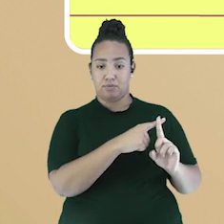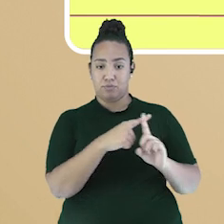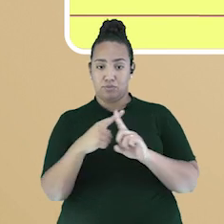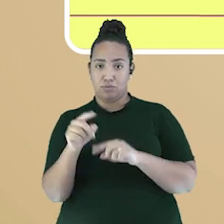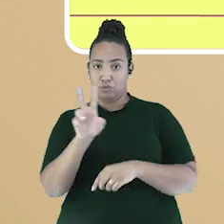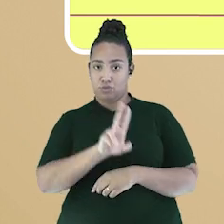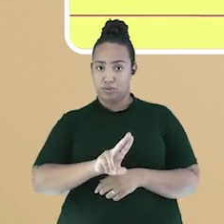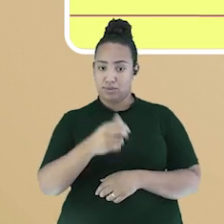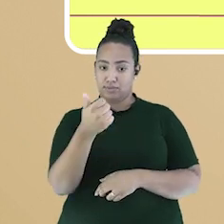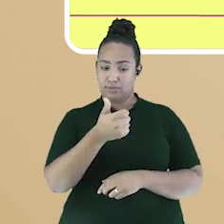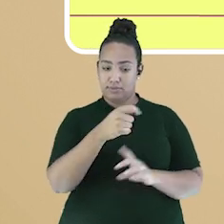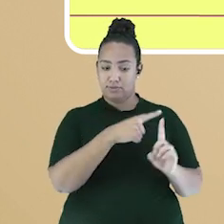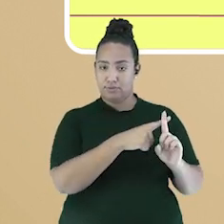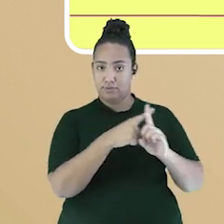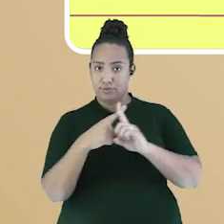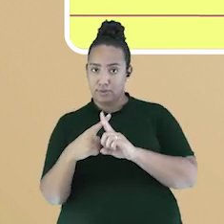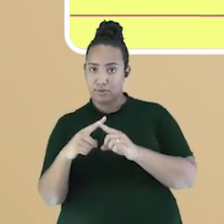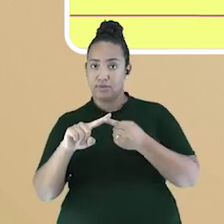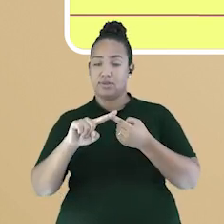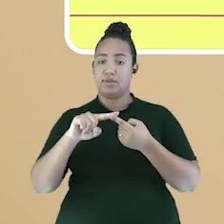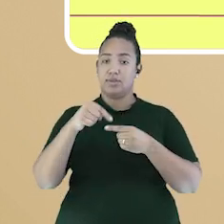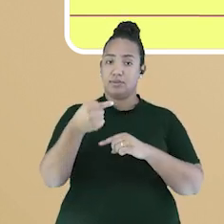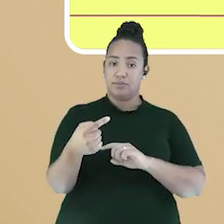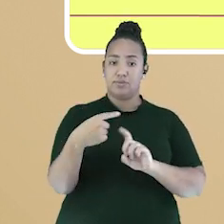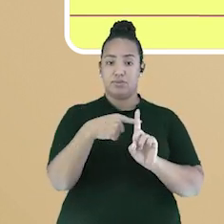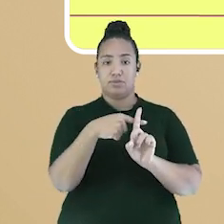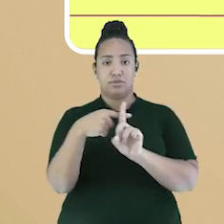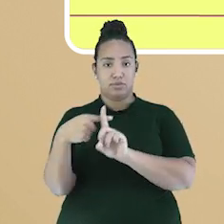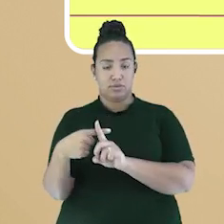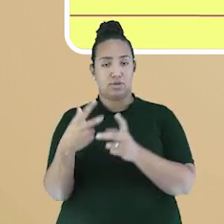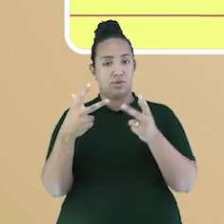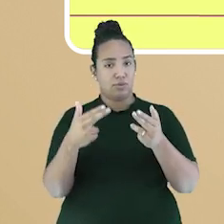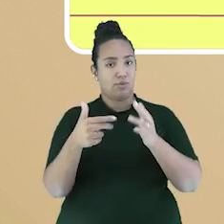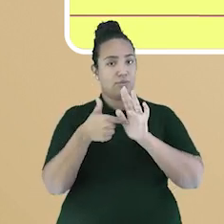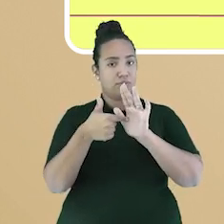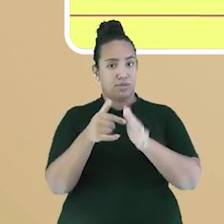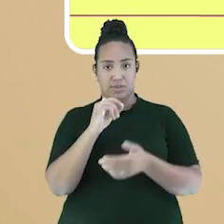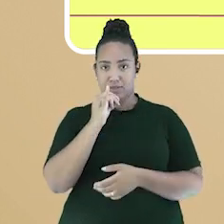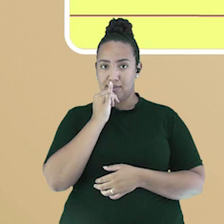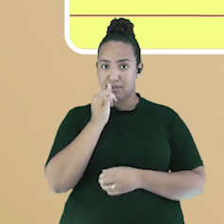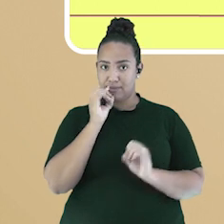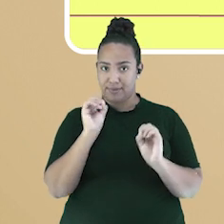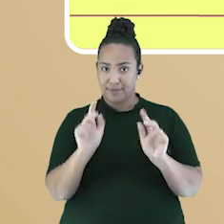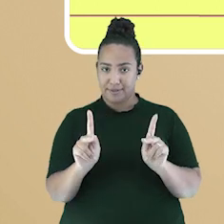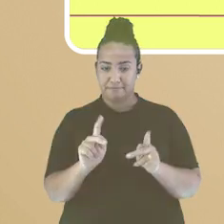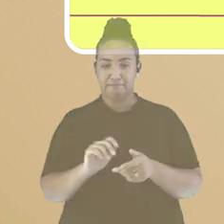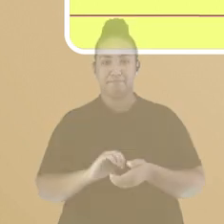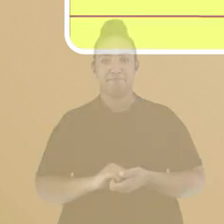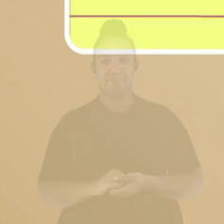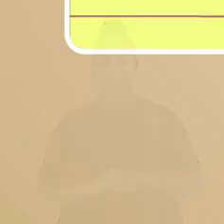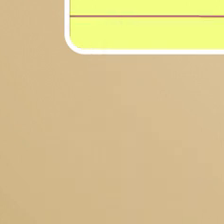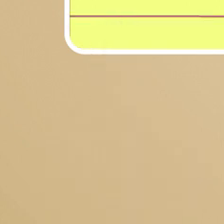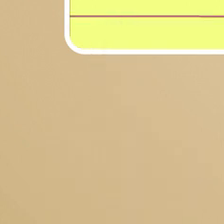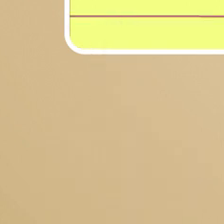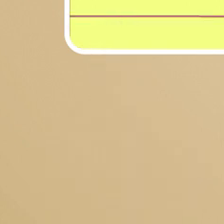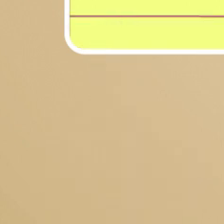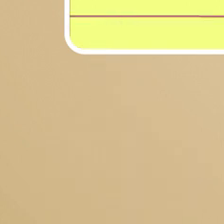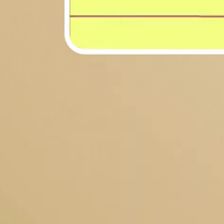o primeiro a multiplicação como no exemplo anterior e depois a adição vamos lá agora com você